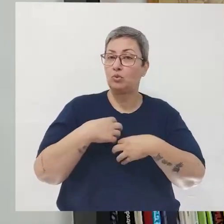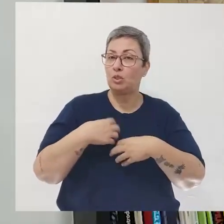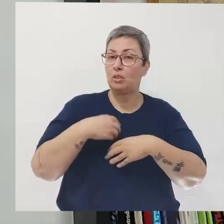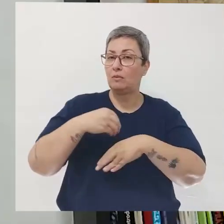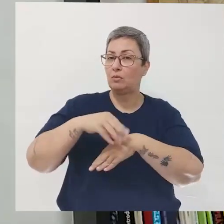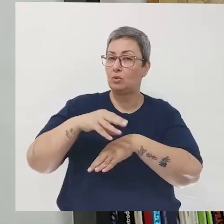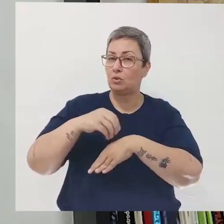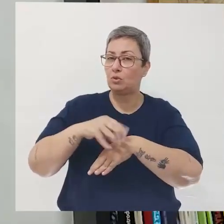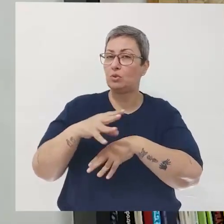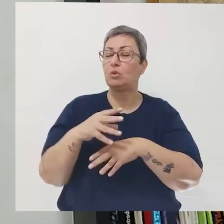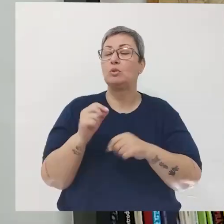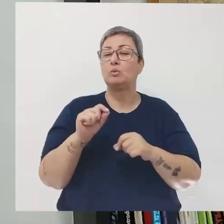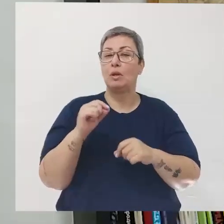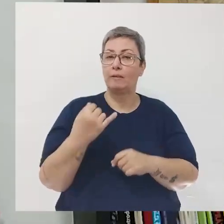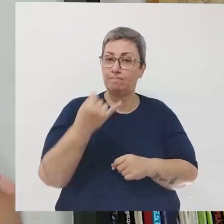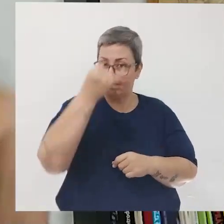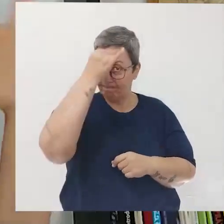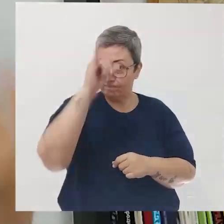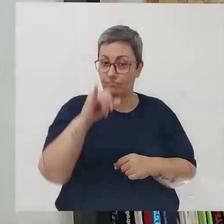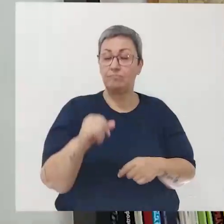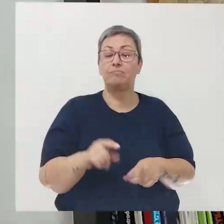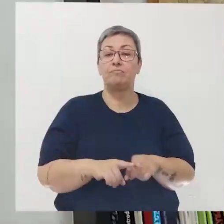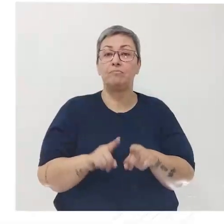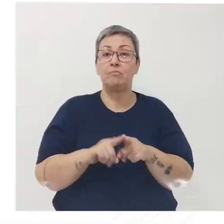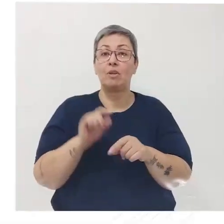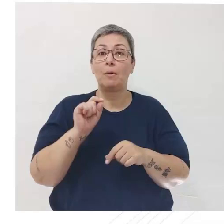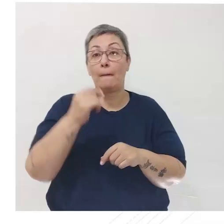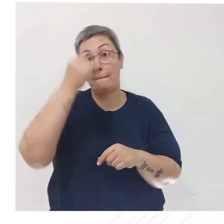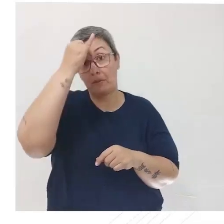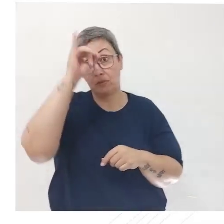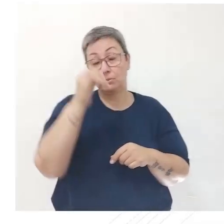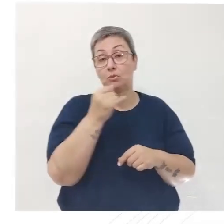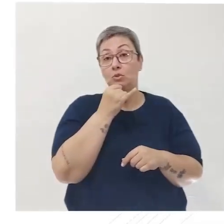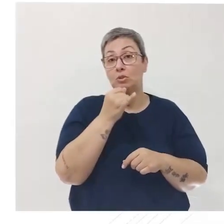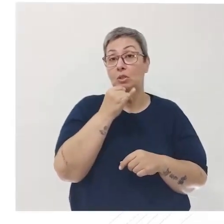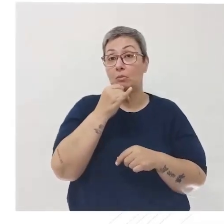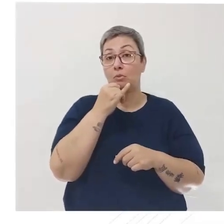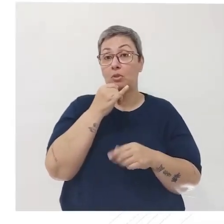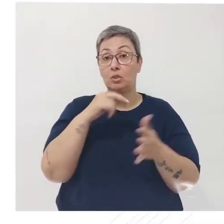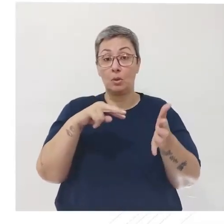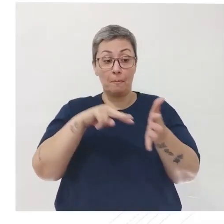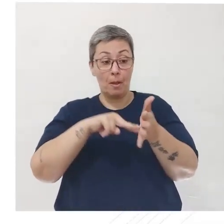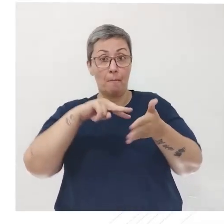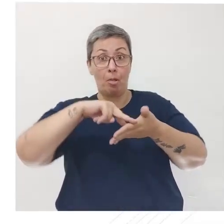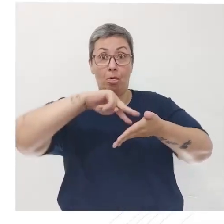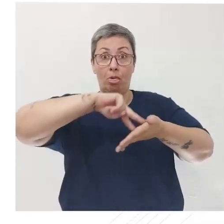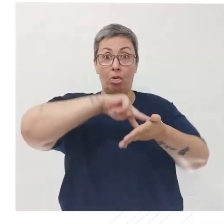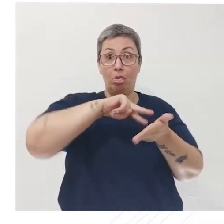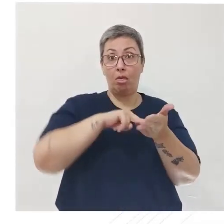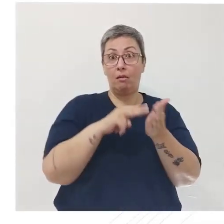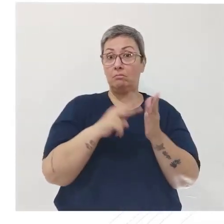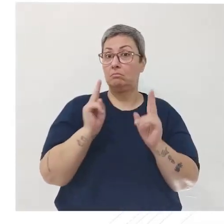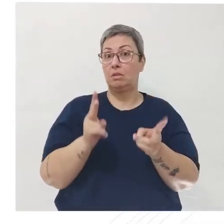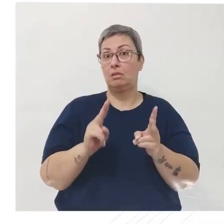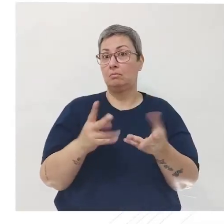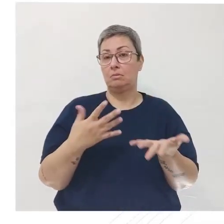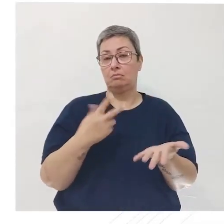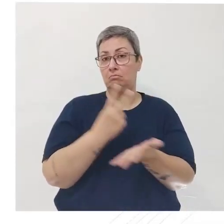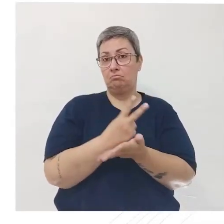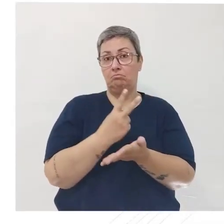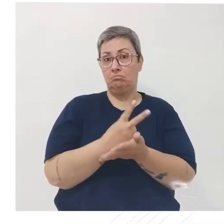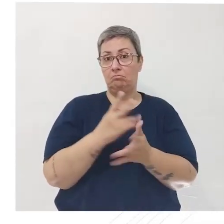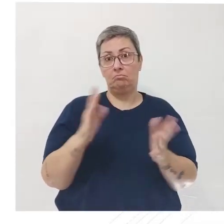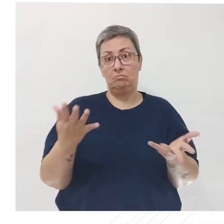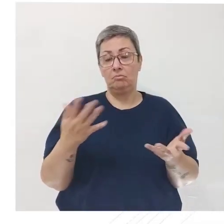algumas maneiras, vou dar algumas dicas e algumas maneiras para a gente evitar isso, ok? Evite, por exemplo, ligar vários aparelhos